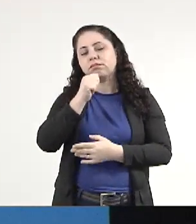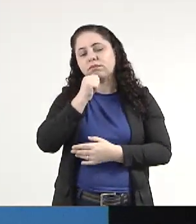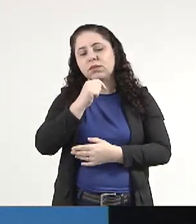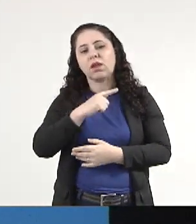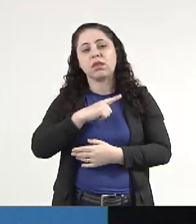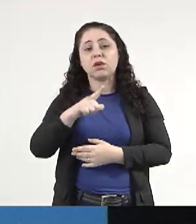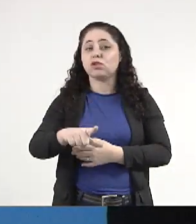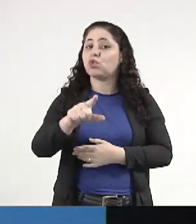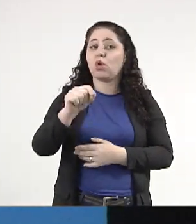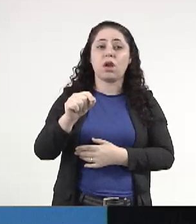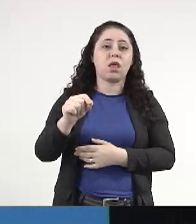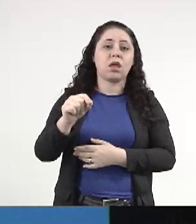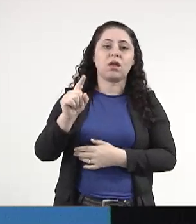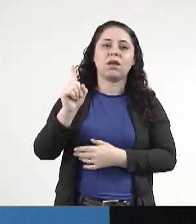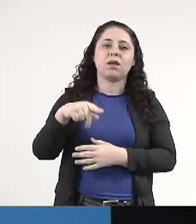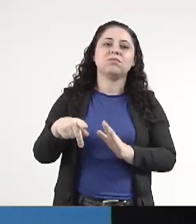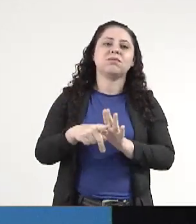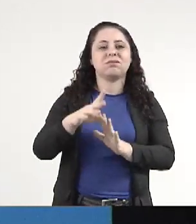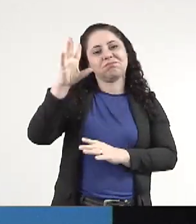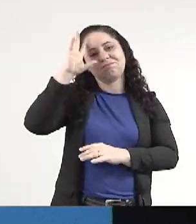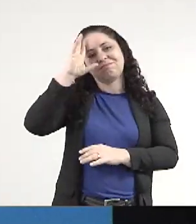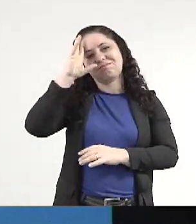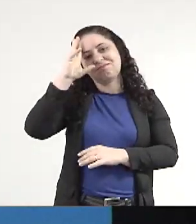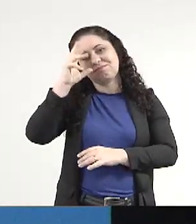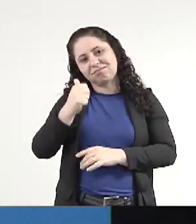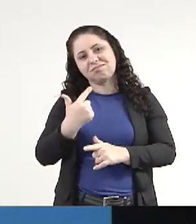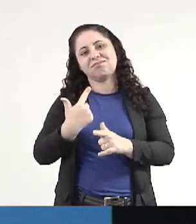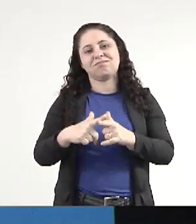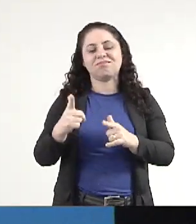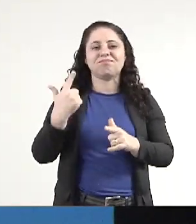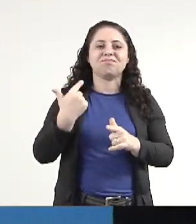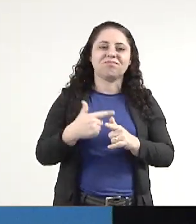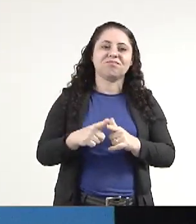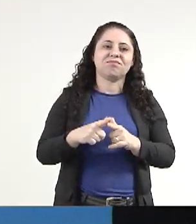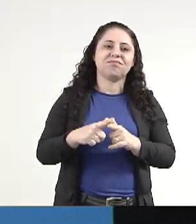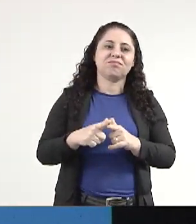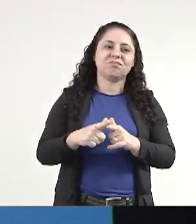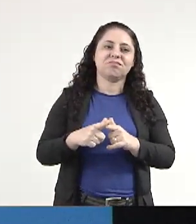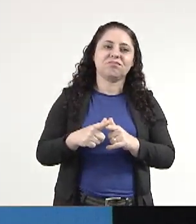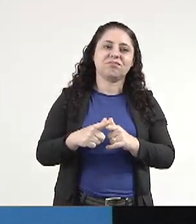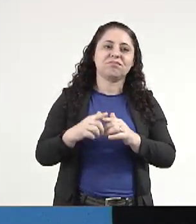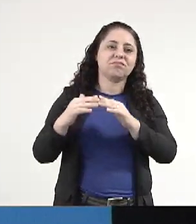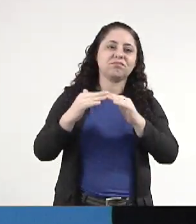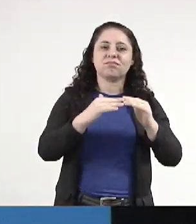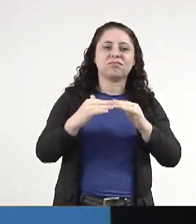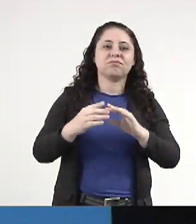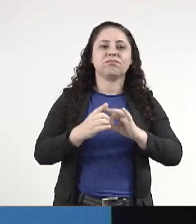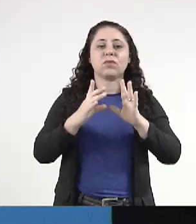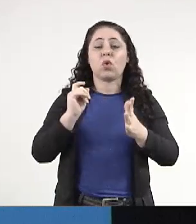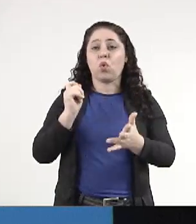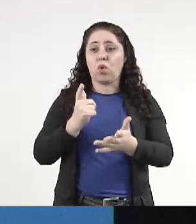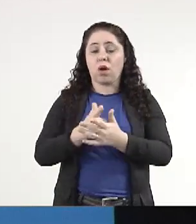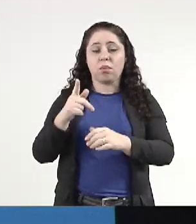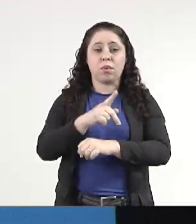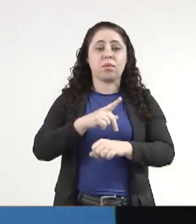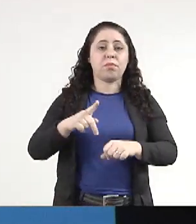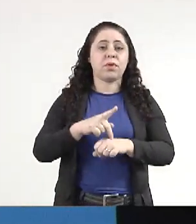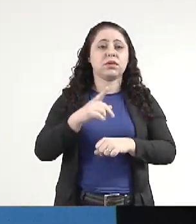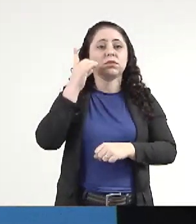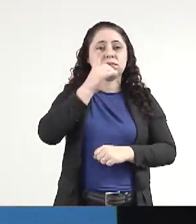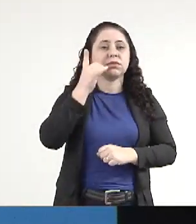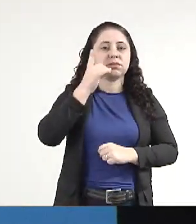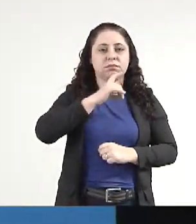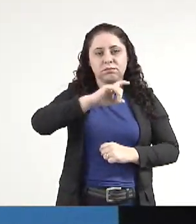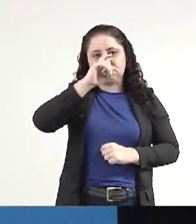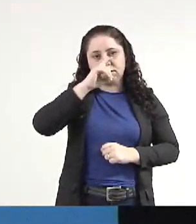grande alternativa e a grande solução dos problemas que da democracia hoje se compra no país, deputado